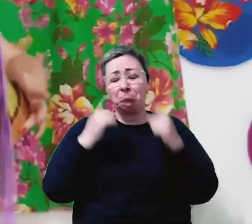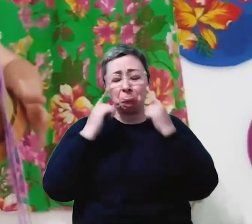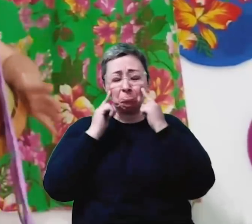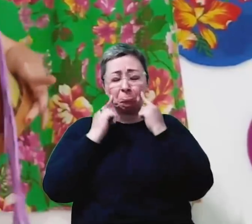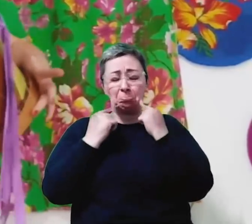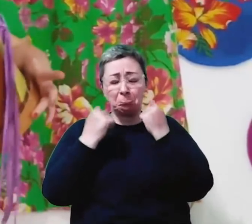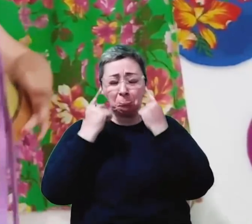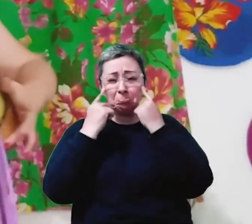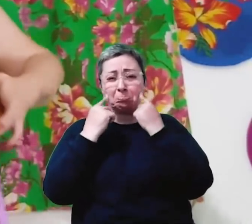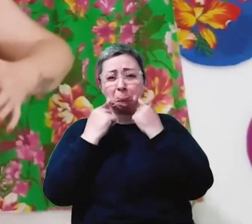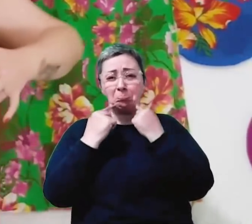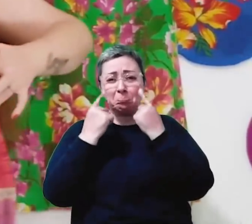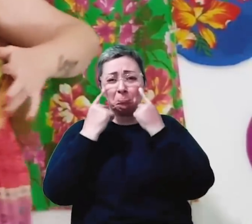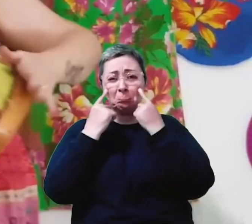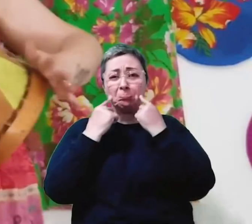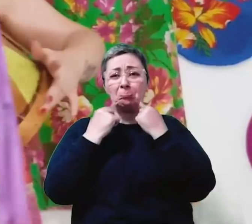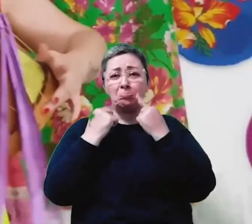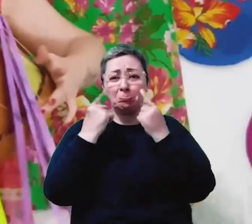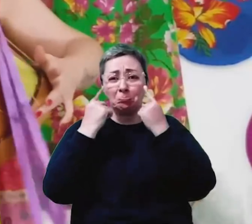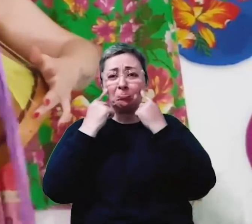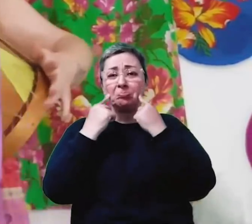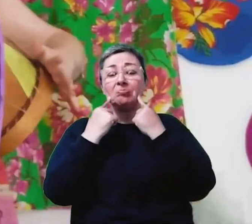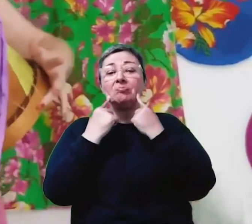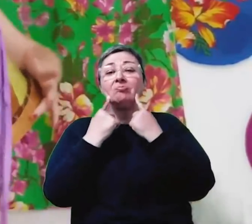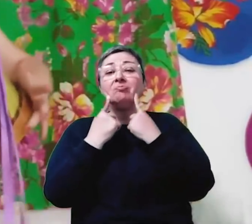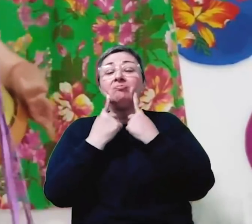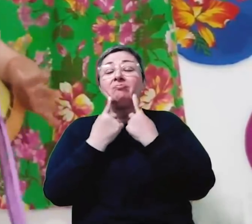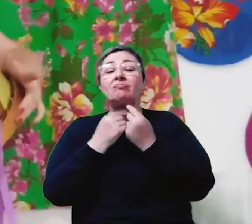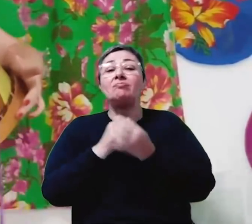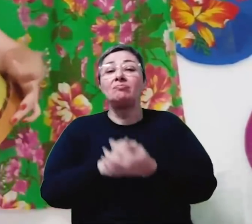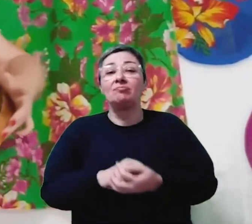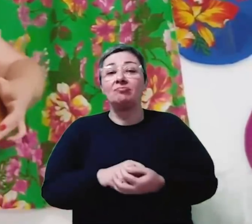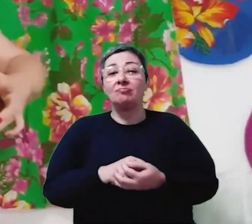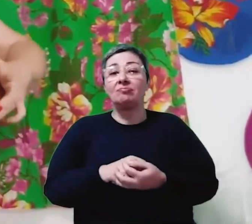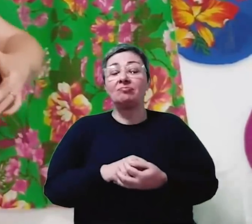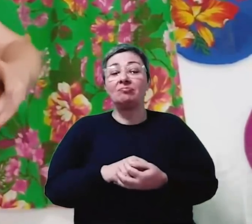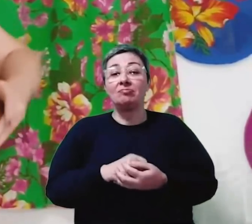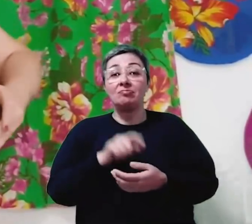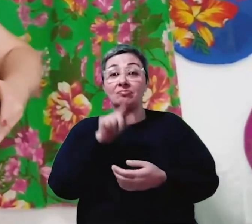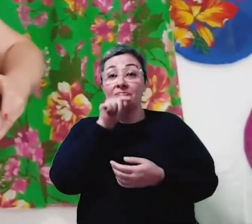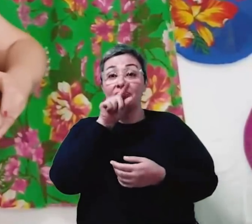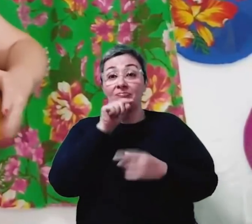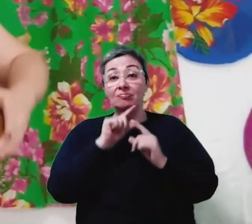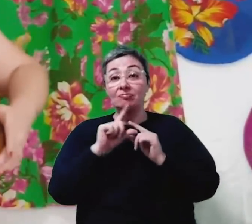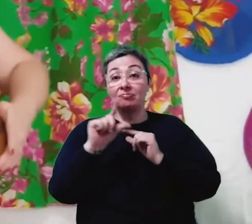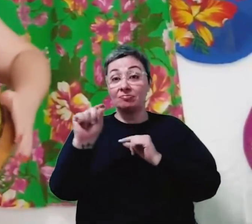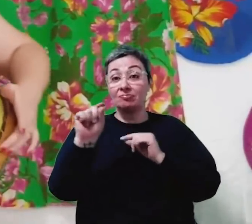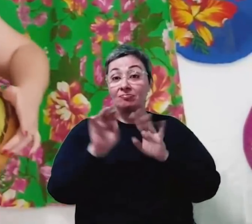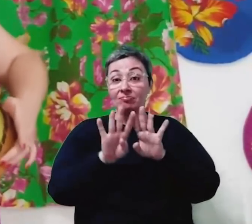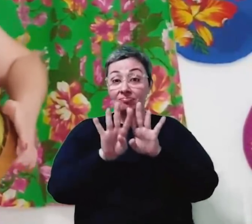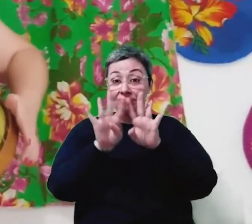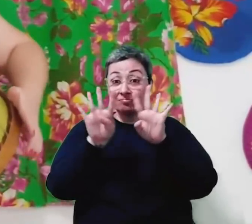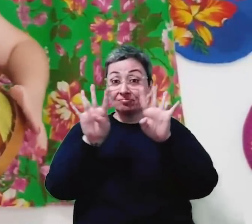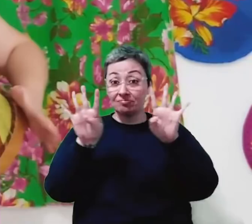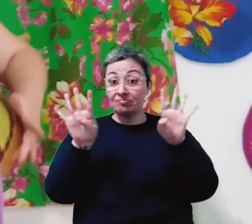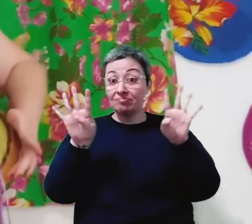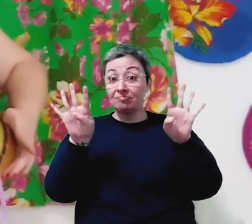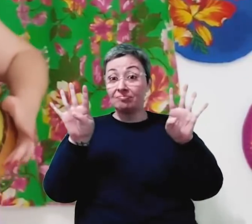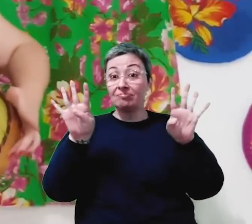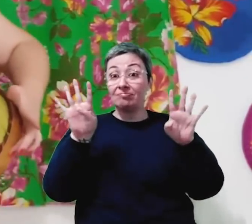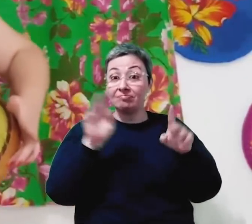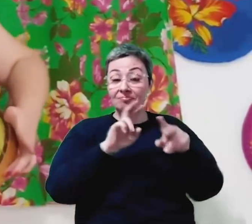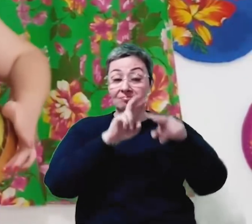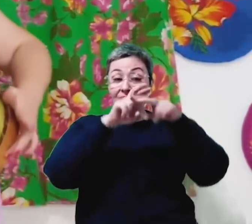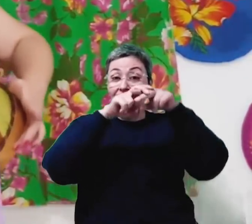bichinho chorou, chorou, chorou, chorou. Sabiá fugiu da